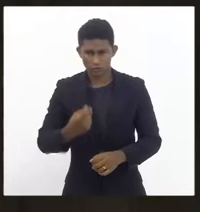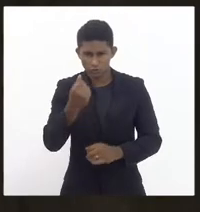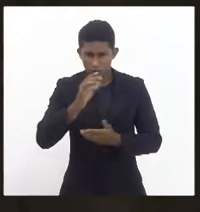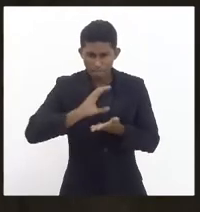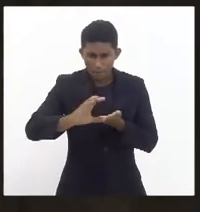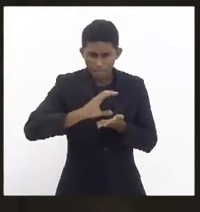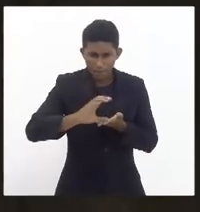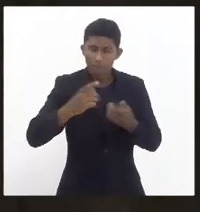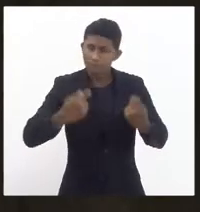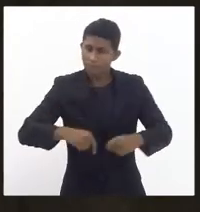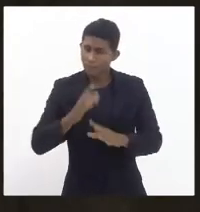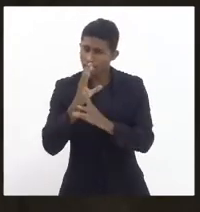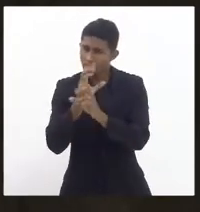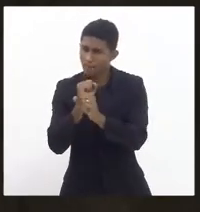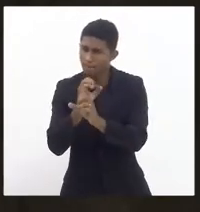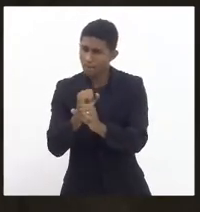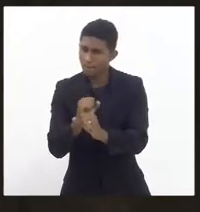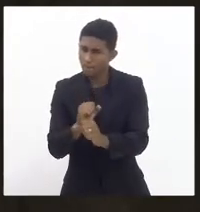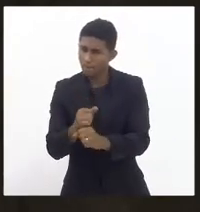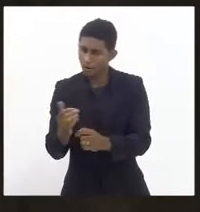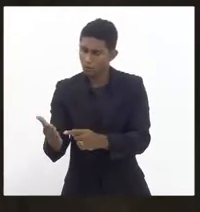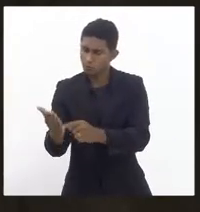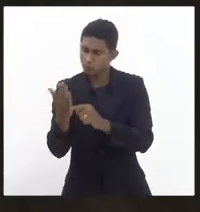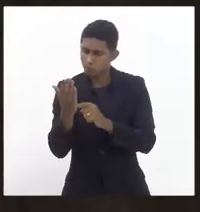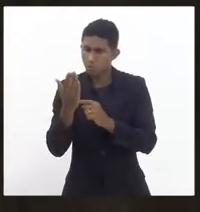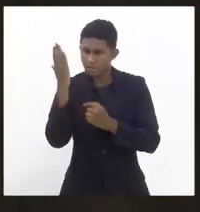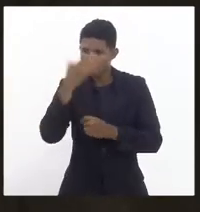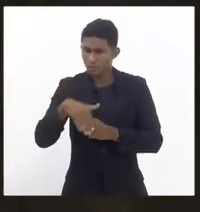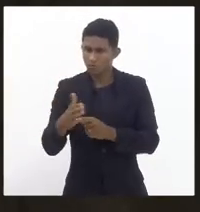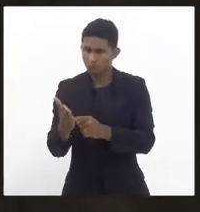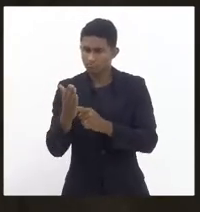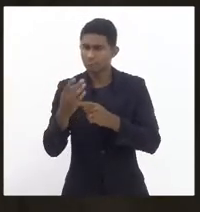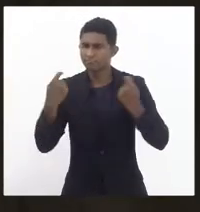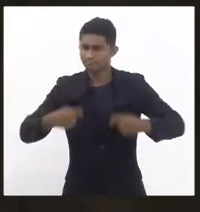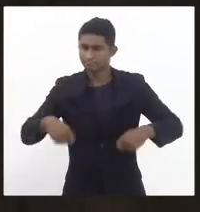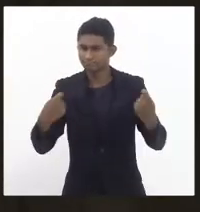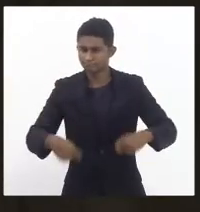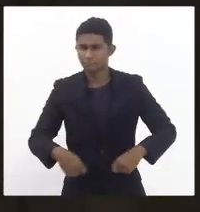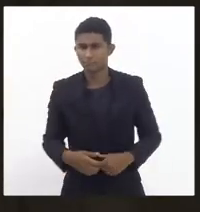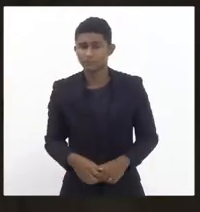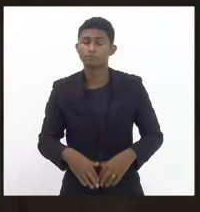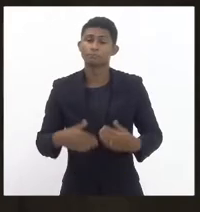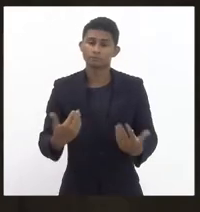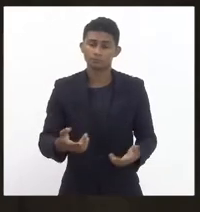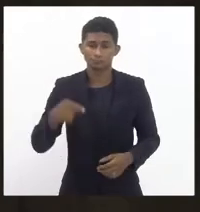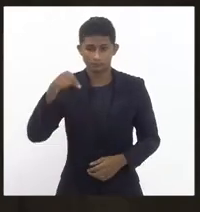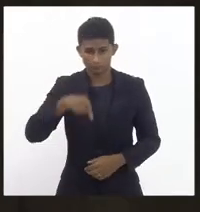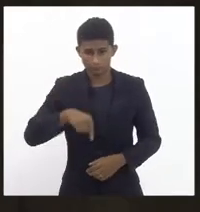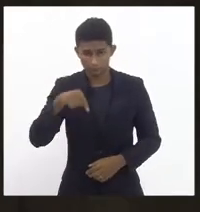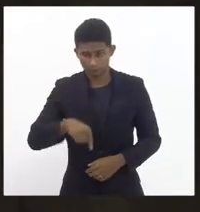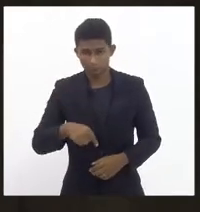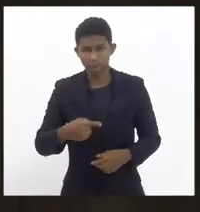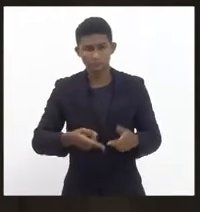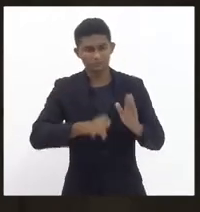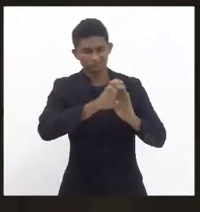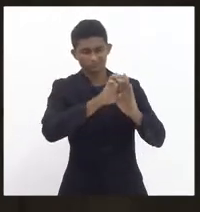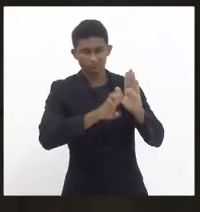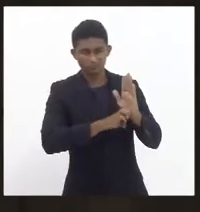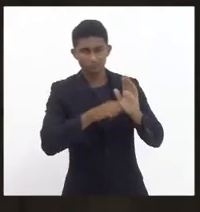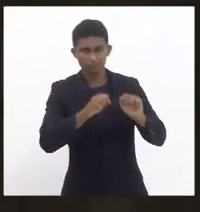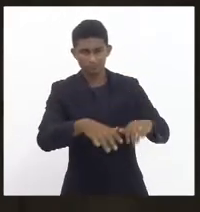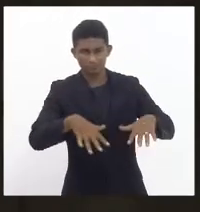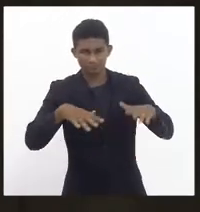estaduais no fomento direto indireto e dá outras providências o parecer nascimendo age